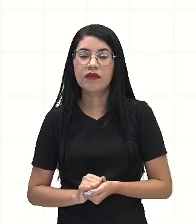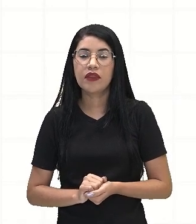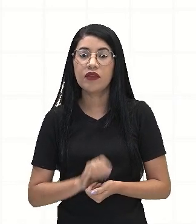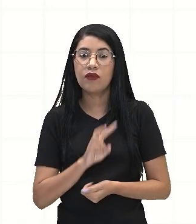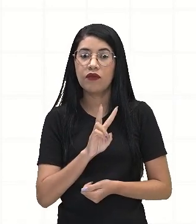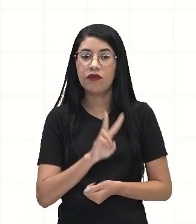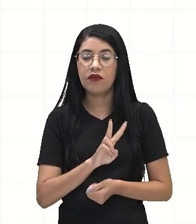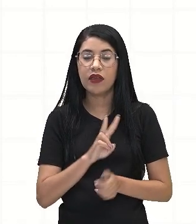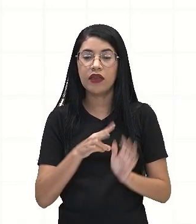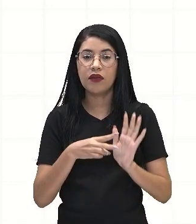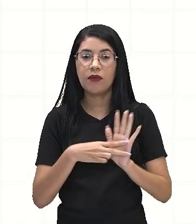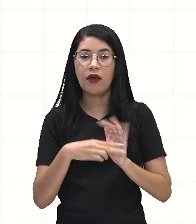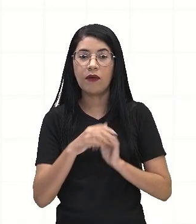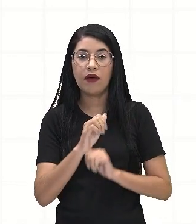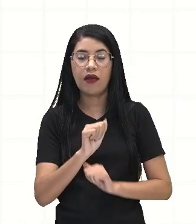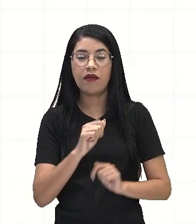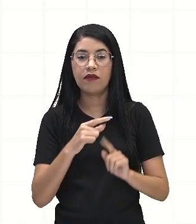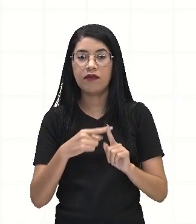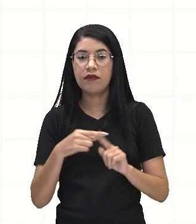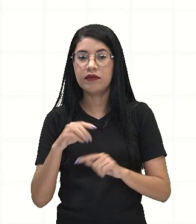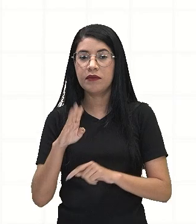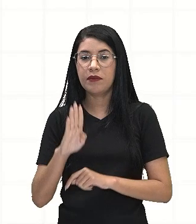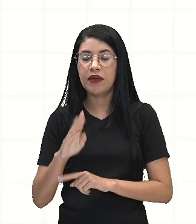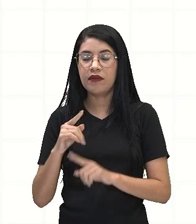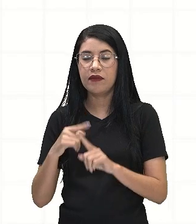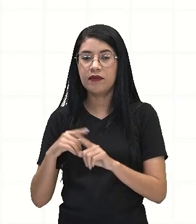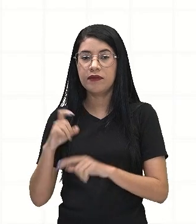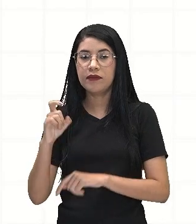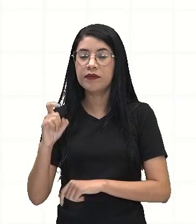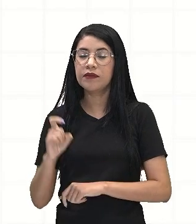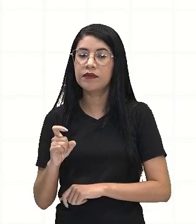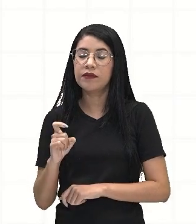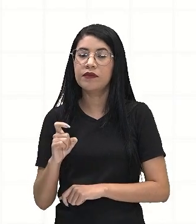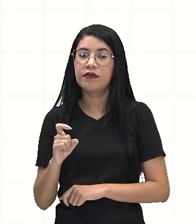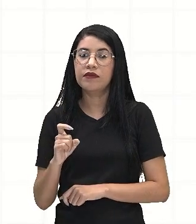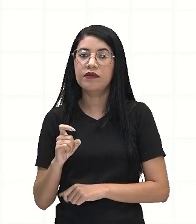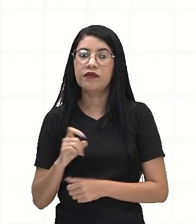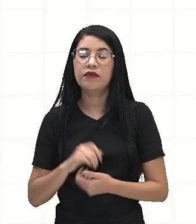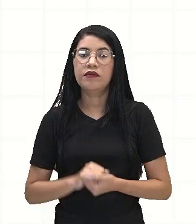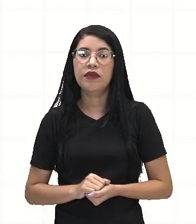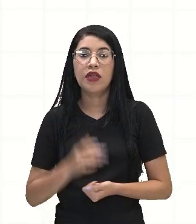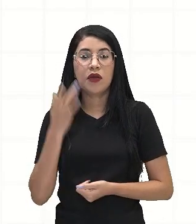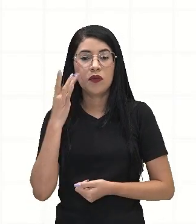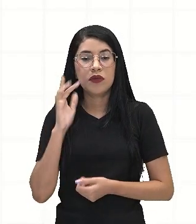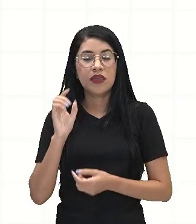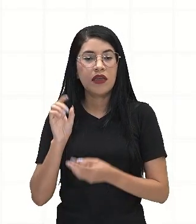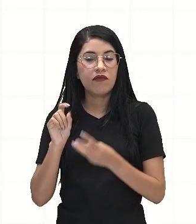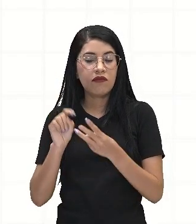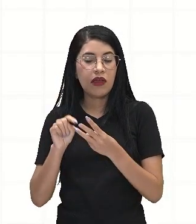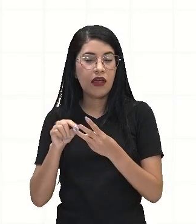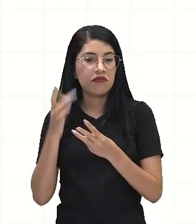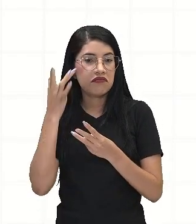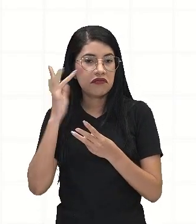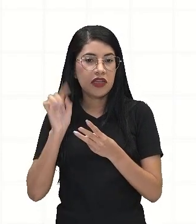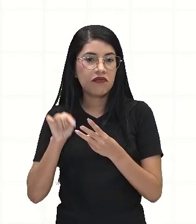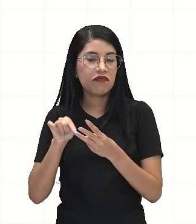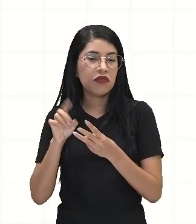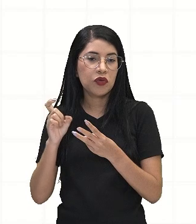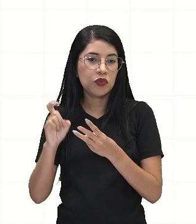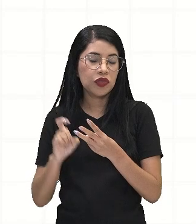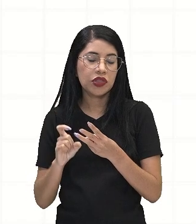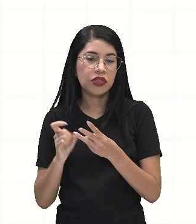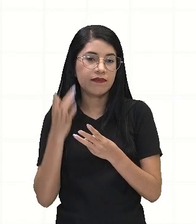do A pelo B pelo X ali, que eu não sei quanto mede, né? Essa é a fórmula aí desse